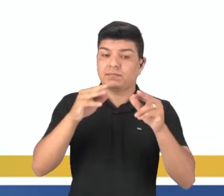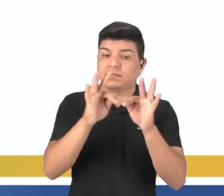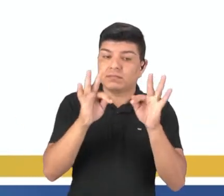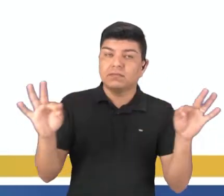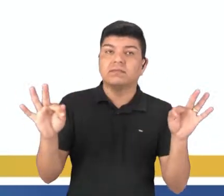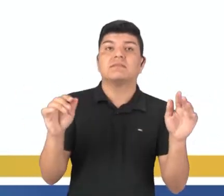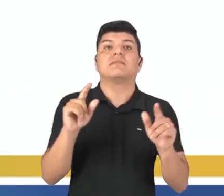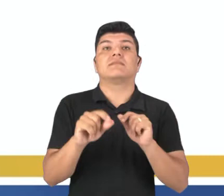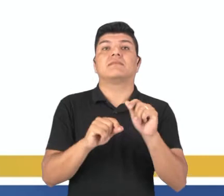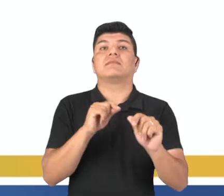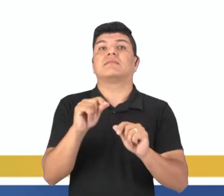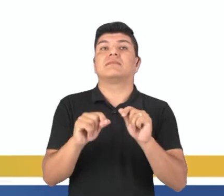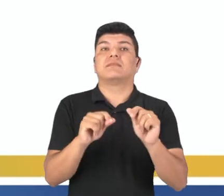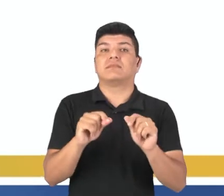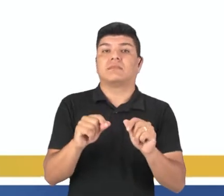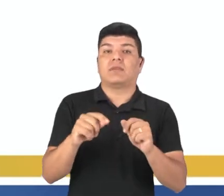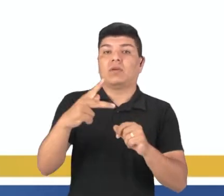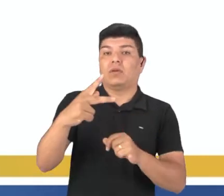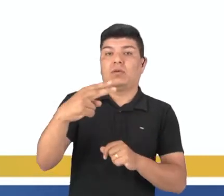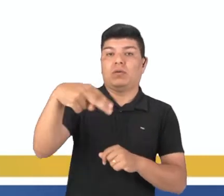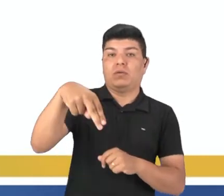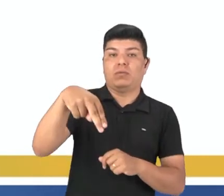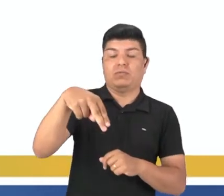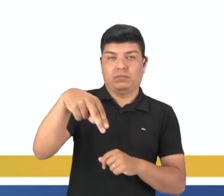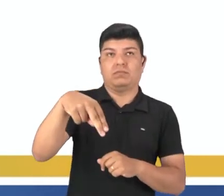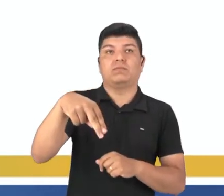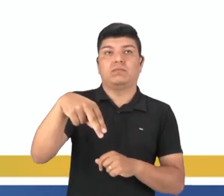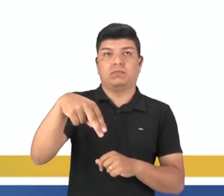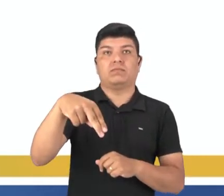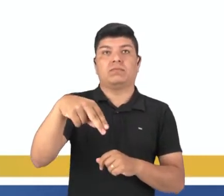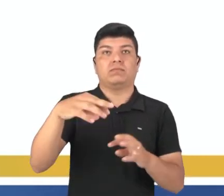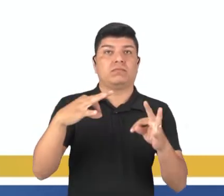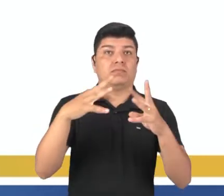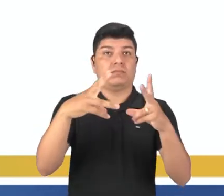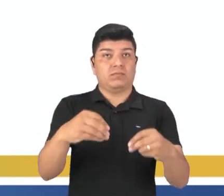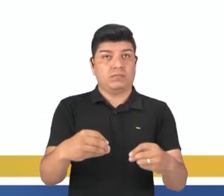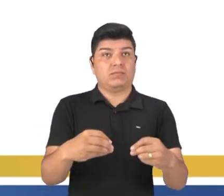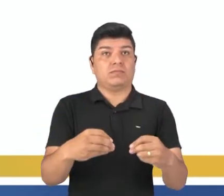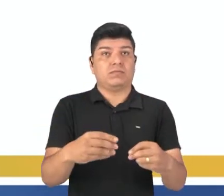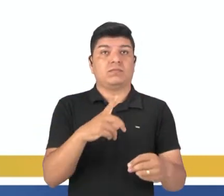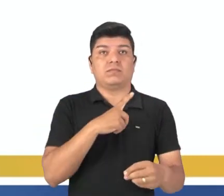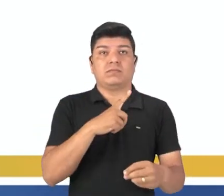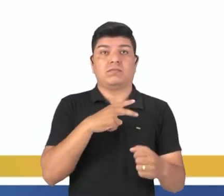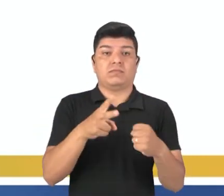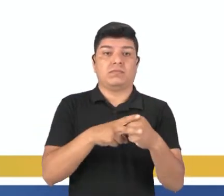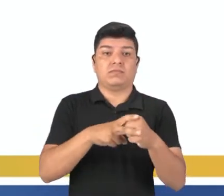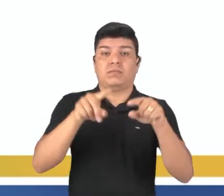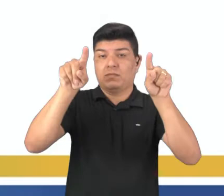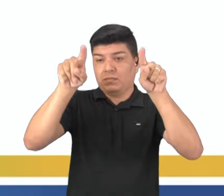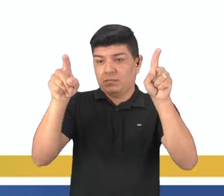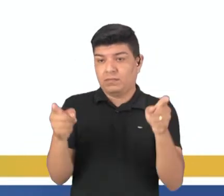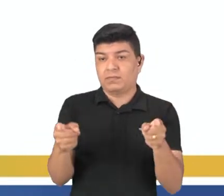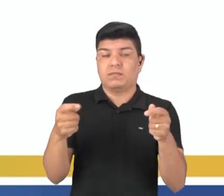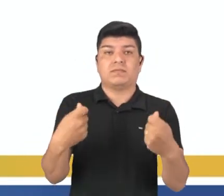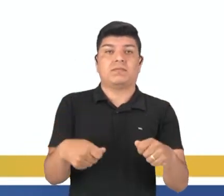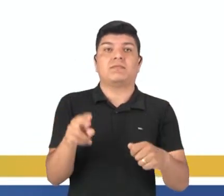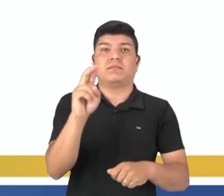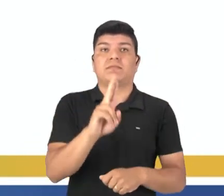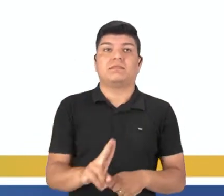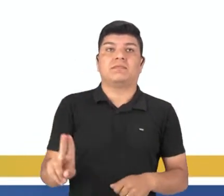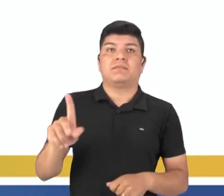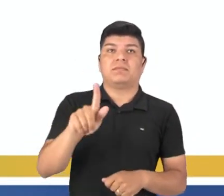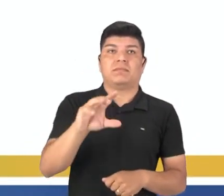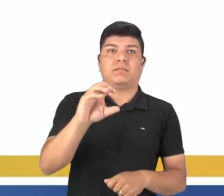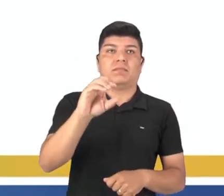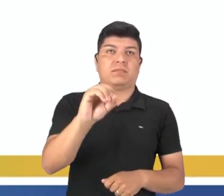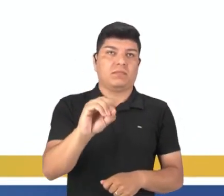frases vão ser constituídas com o pronome xi ok bom e nós temos os verbos entre parêntesis que vocês devem usar então a letra A tem